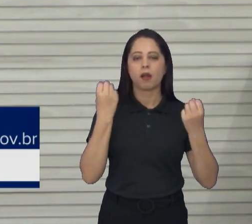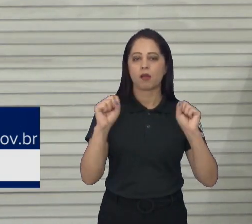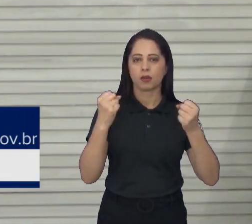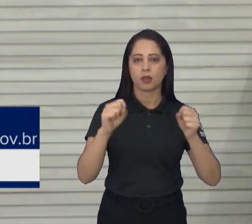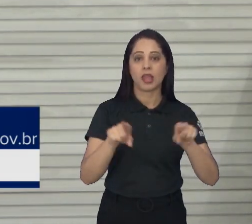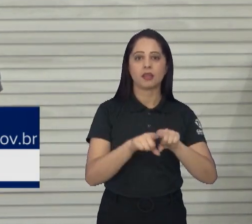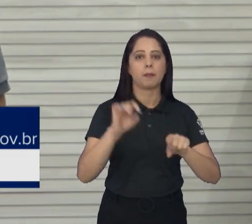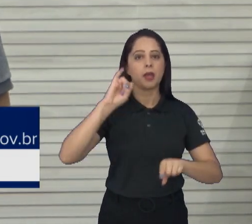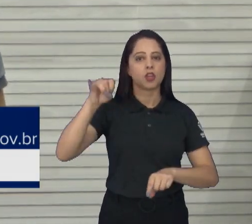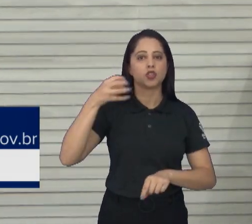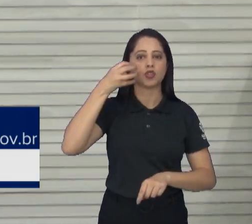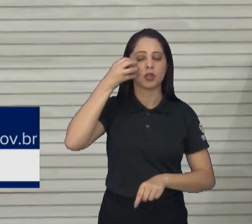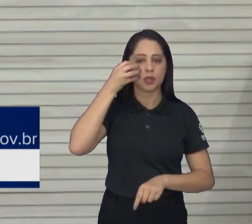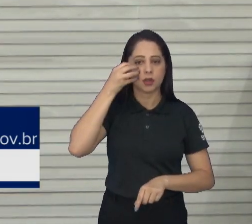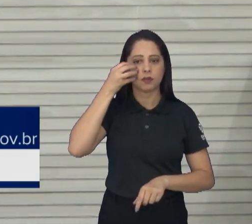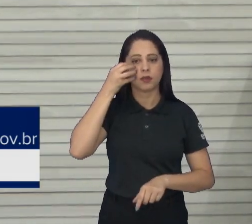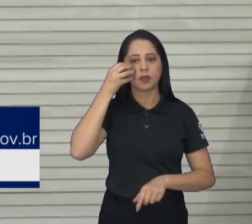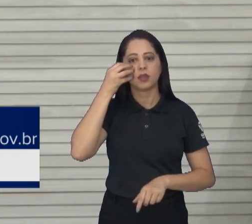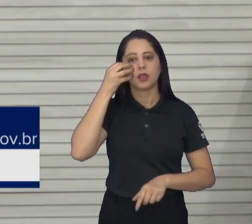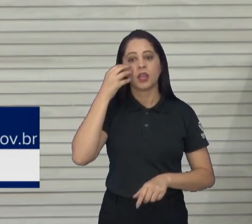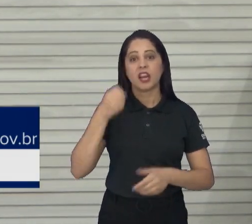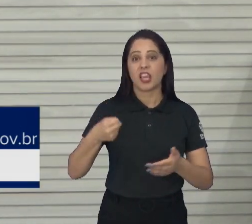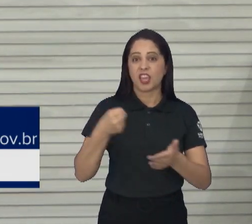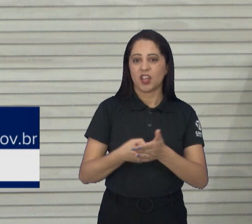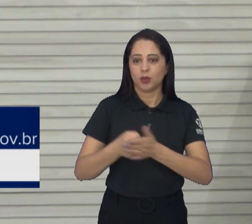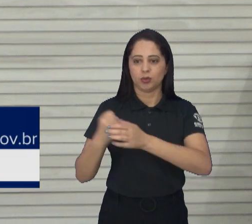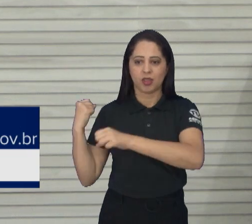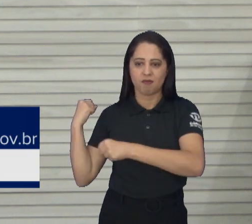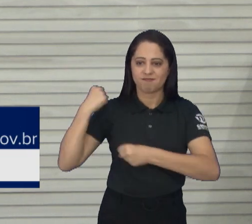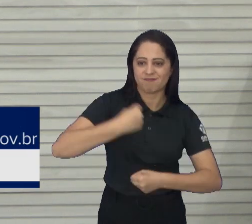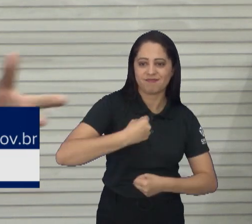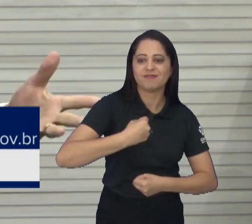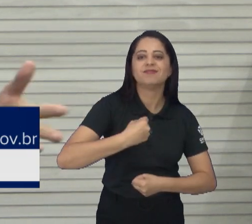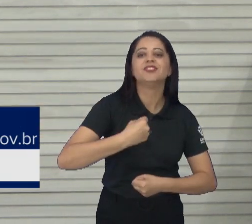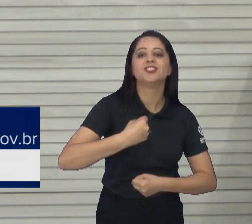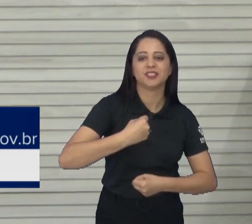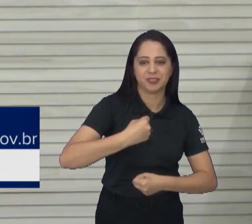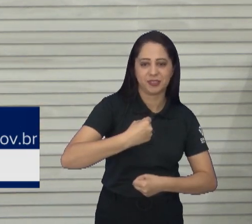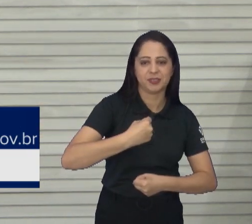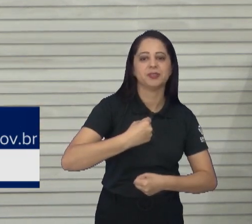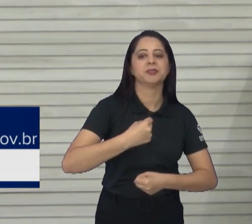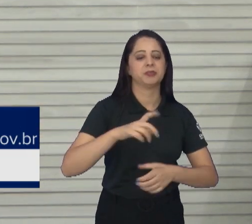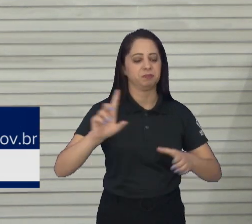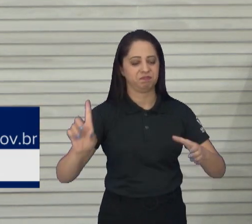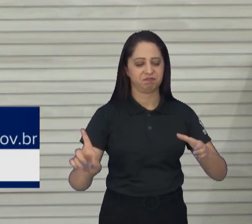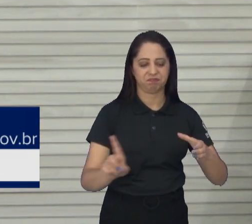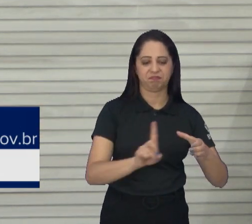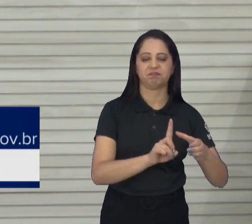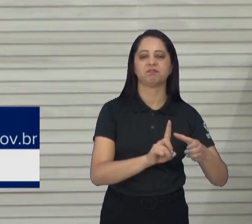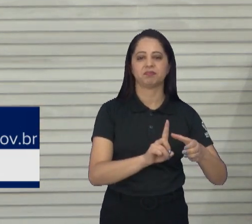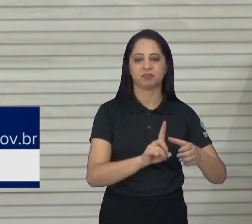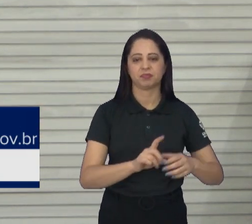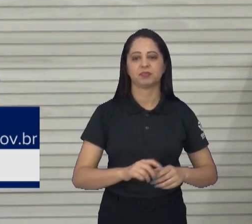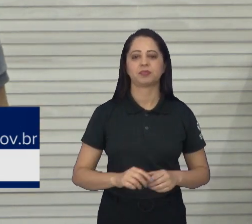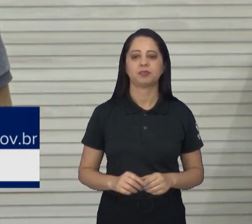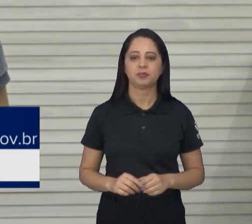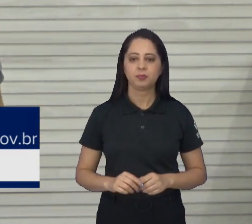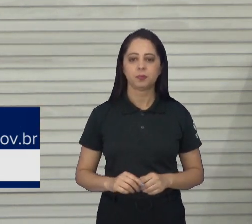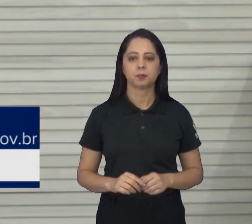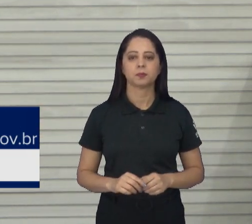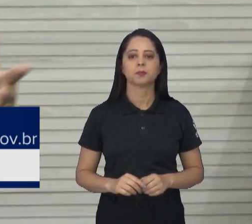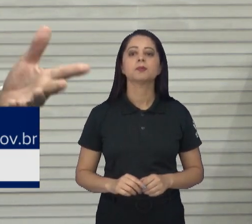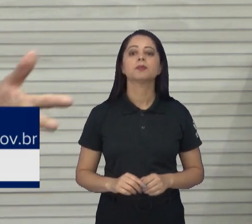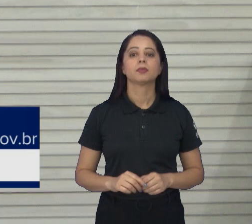vereadora Juliana Fraga, nossa lutadora de judô, né, que abrilhantou aí a nossa frente parlamentar.